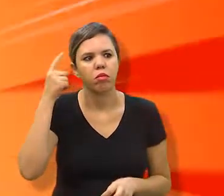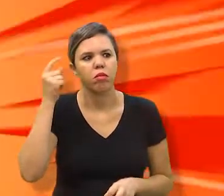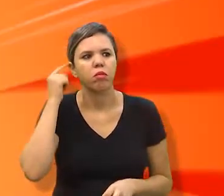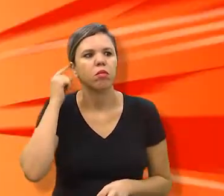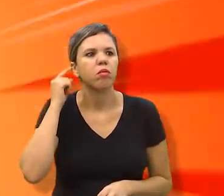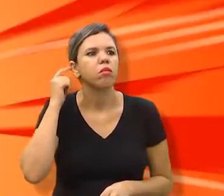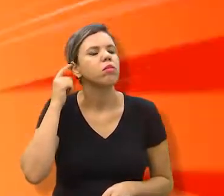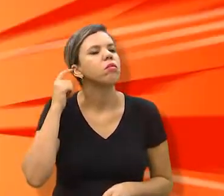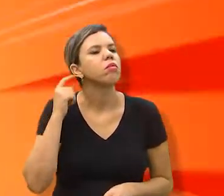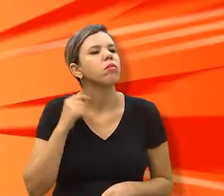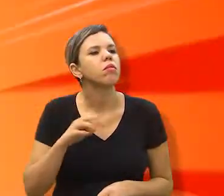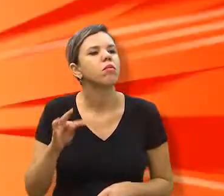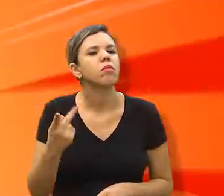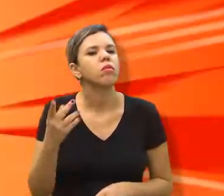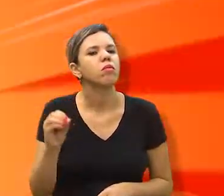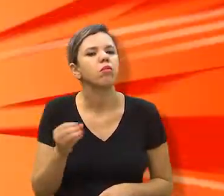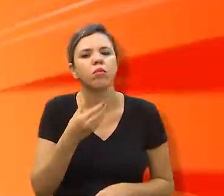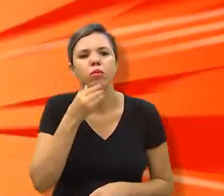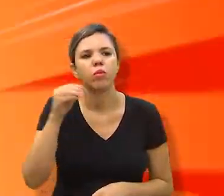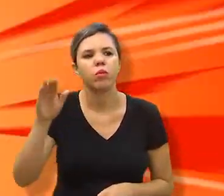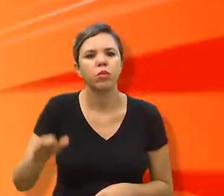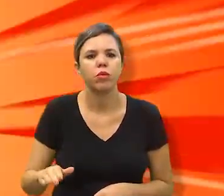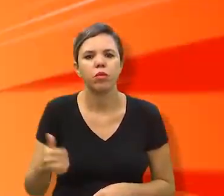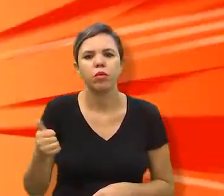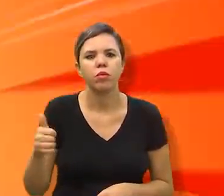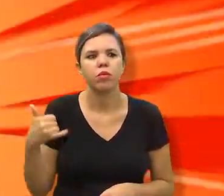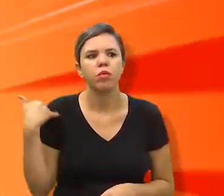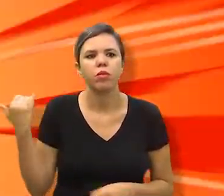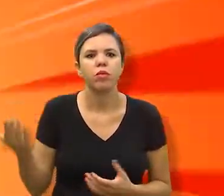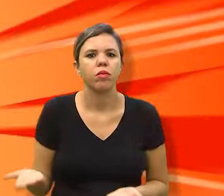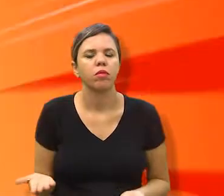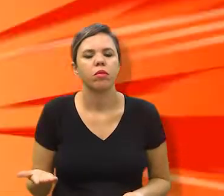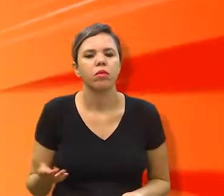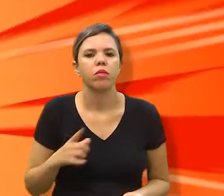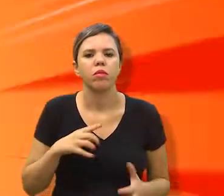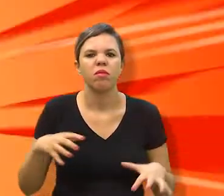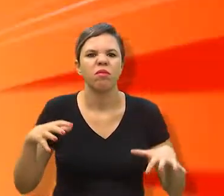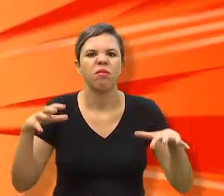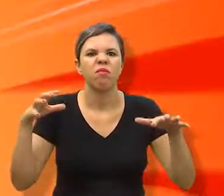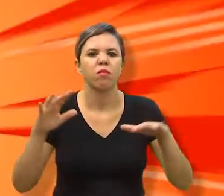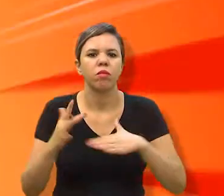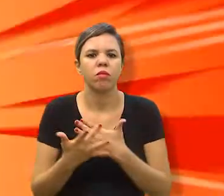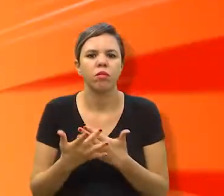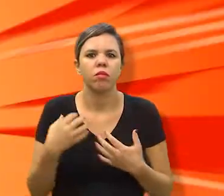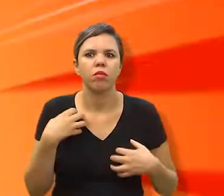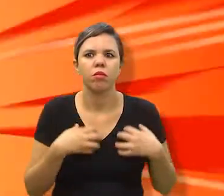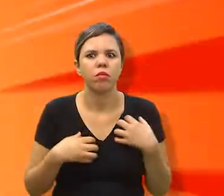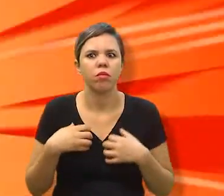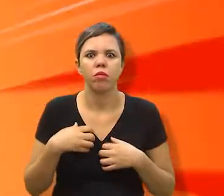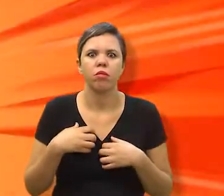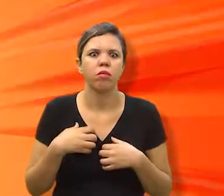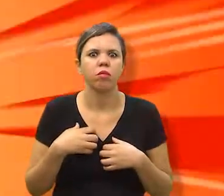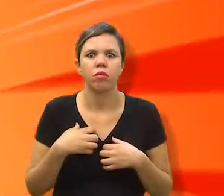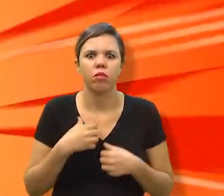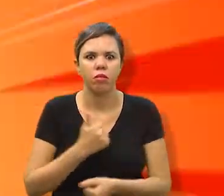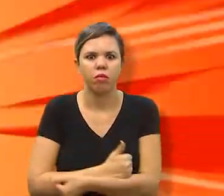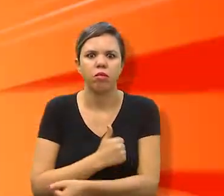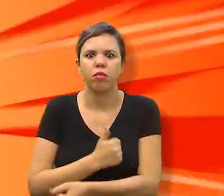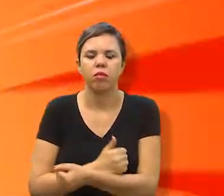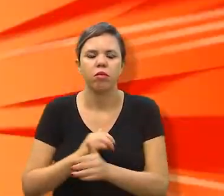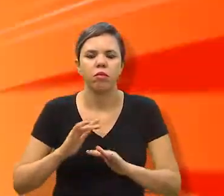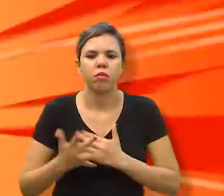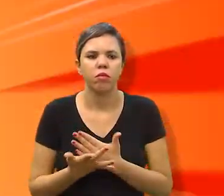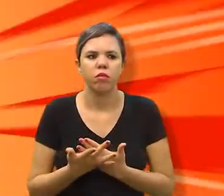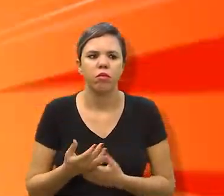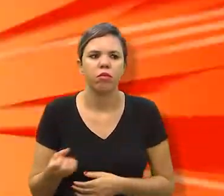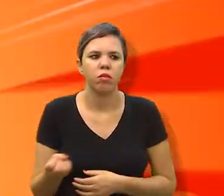supor, o Tonho é o garoto lá de uns 11 anos de idade que tem o monstro da rede social. Ele vive na rede social, ok. O irmãozinho dele é